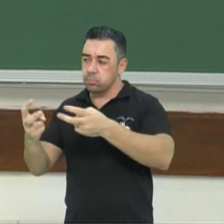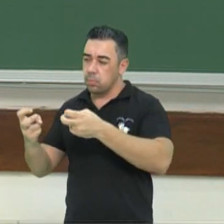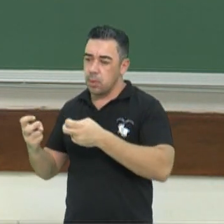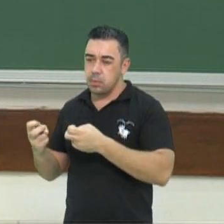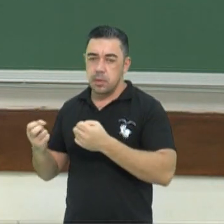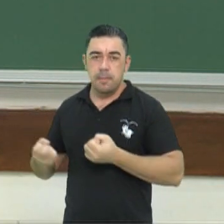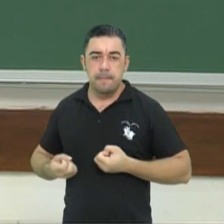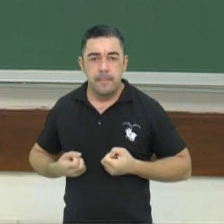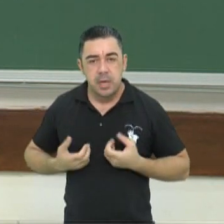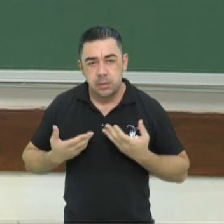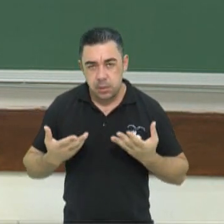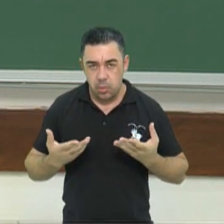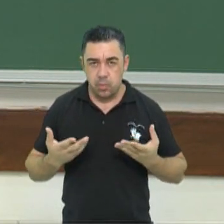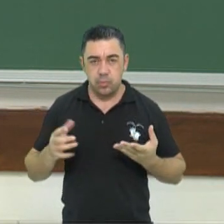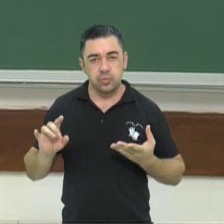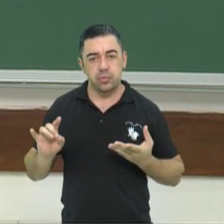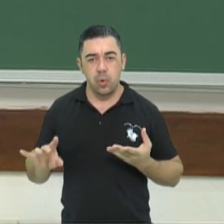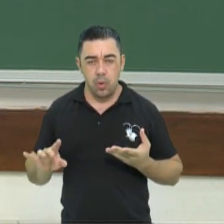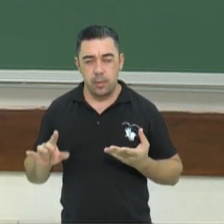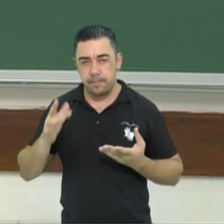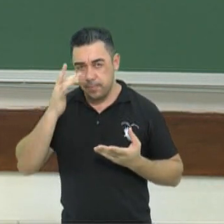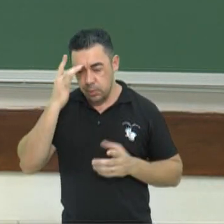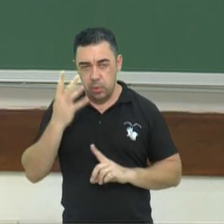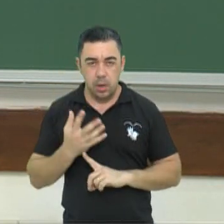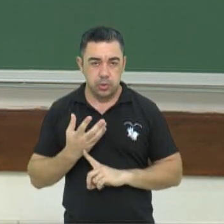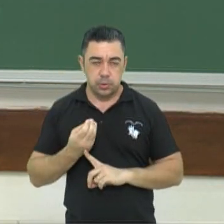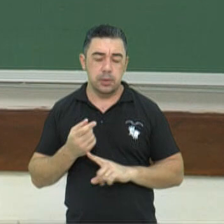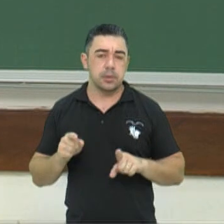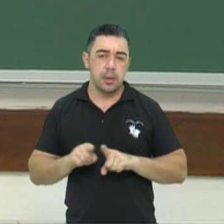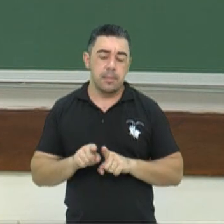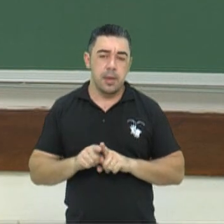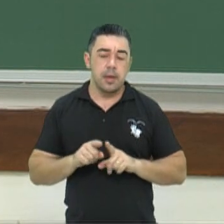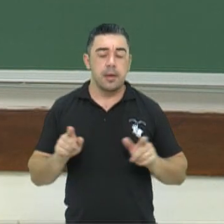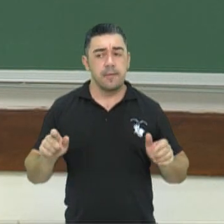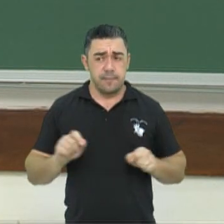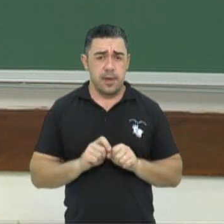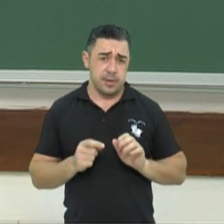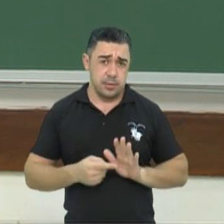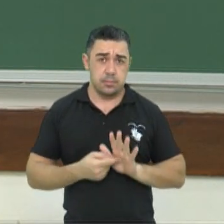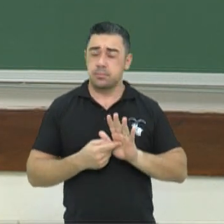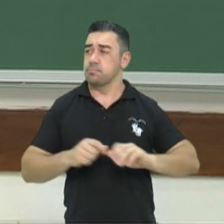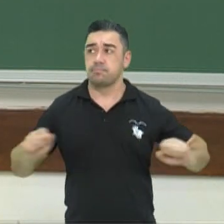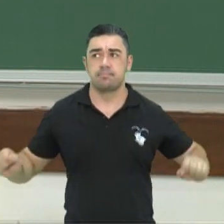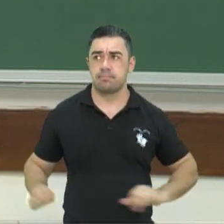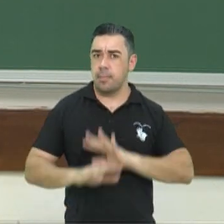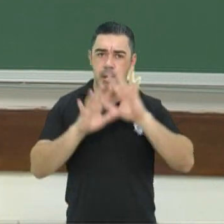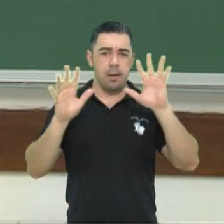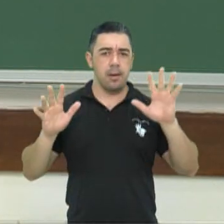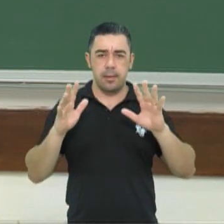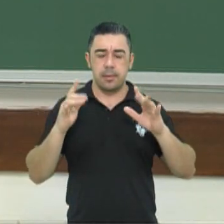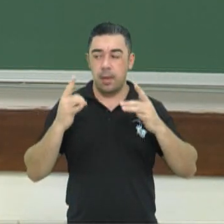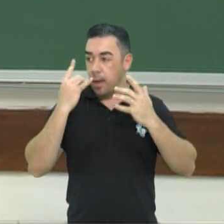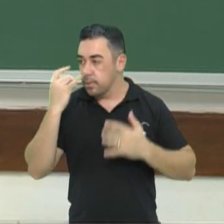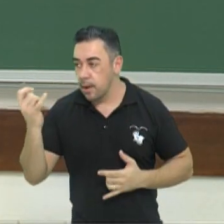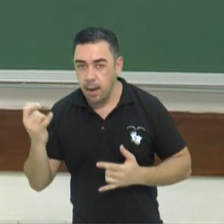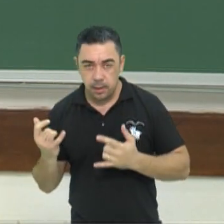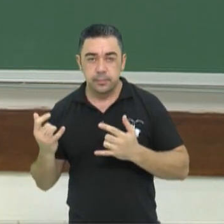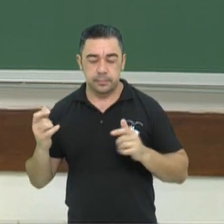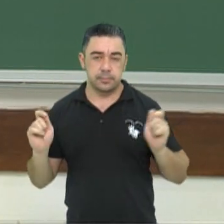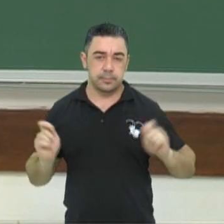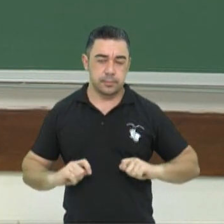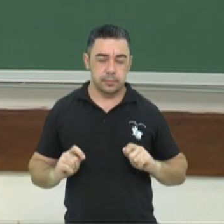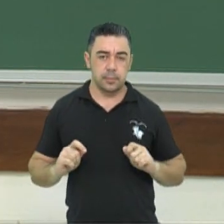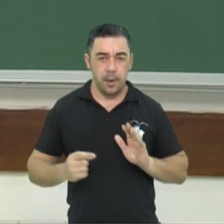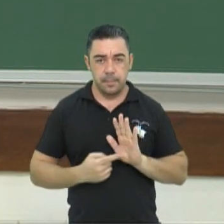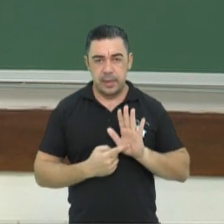né? Além dos artistas. Então os artistas geralmente eles fazem algo esplendoroso, algo que nos chame a atenção, pega